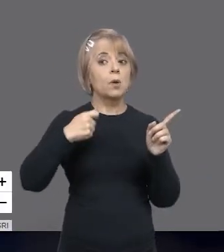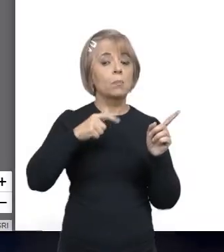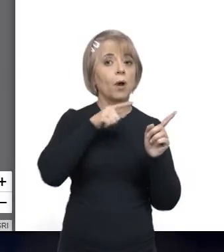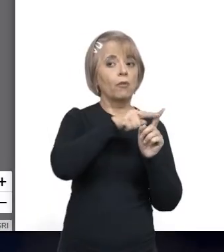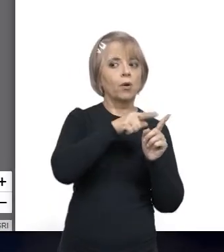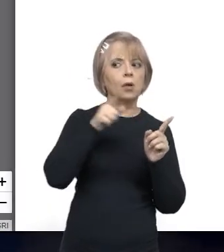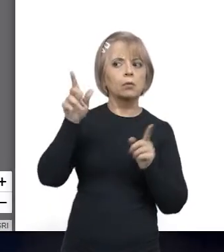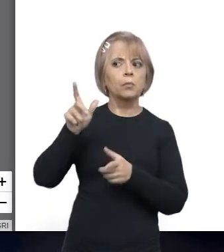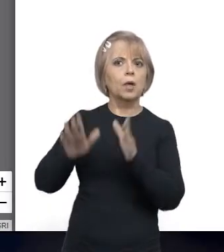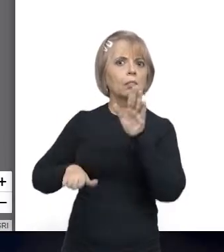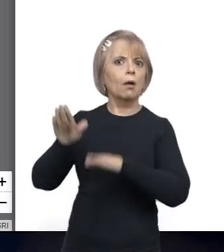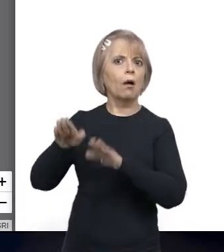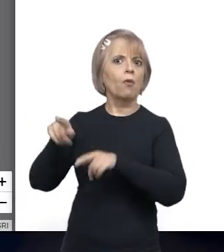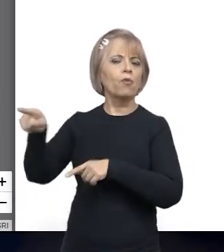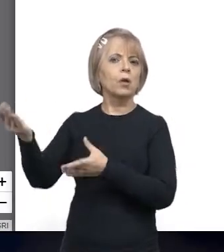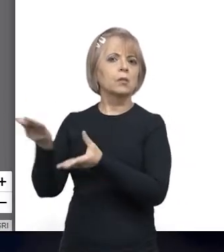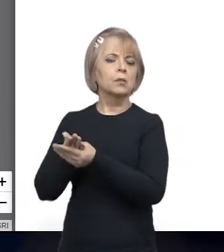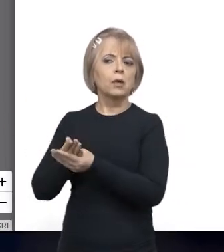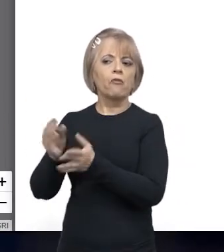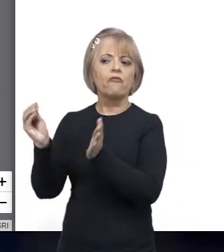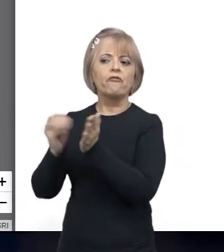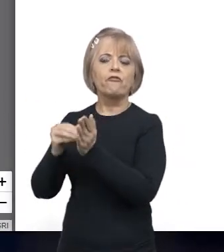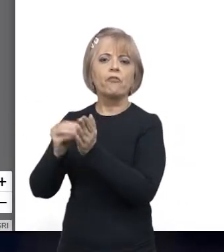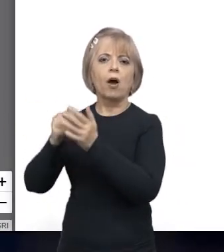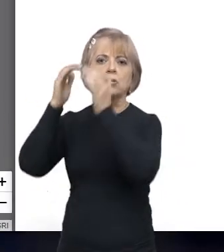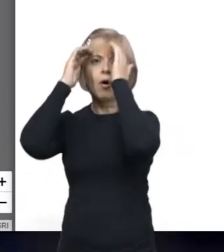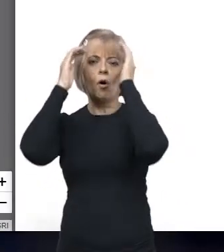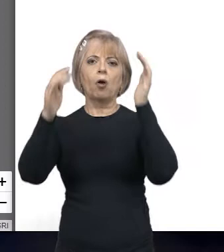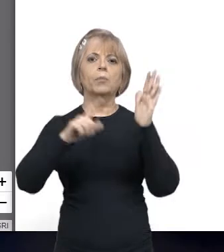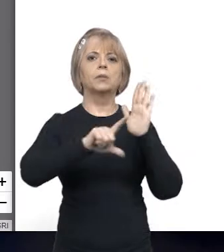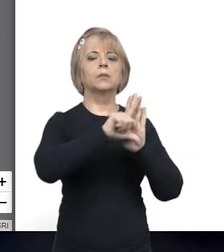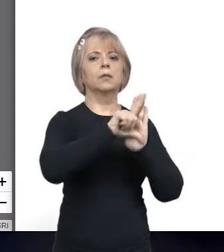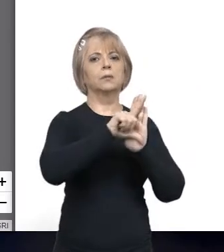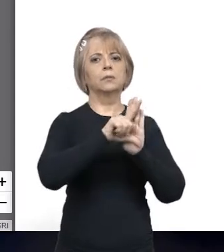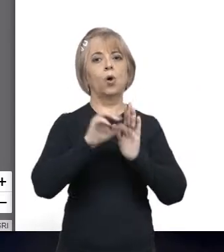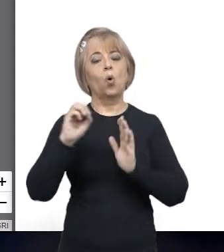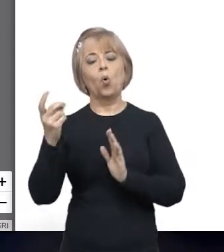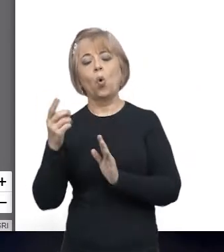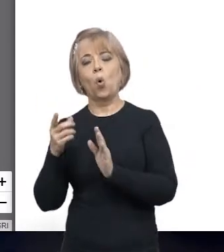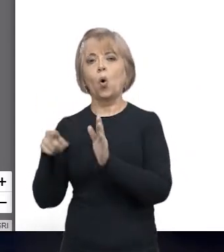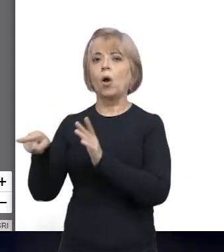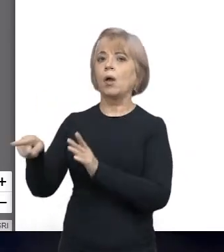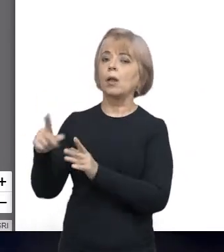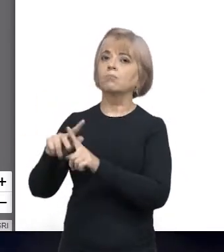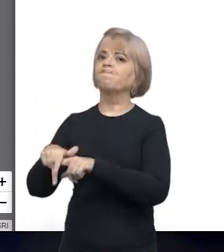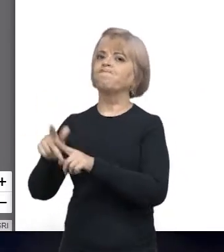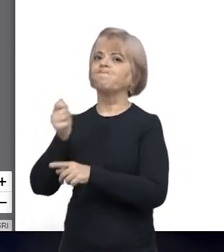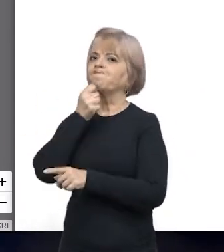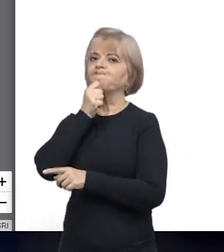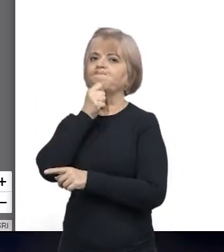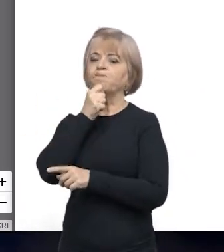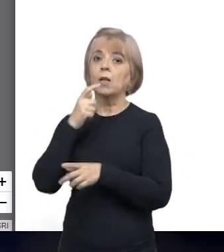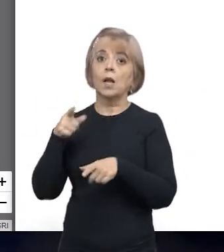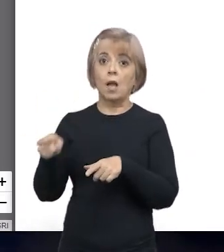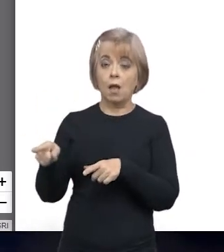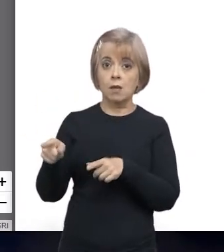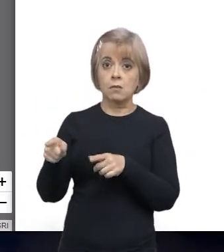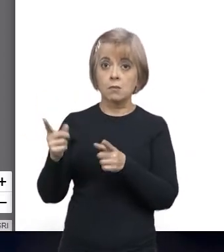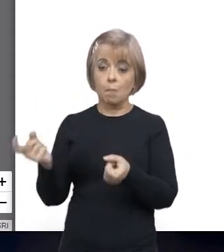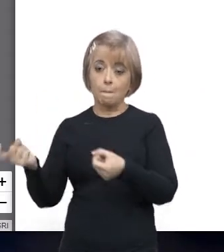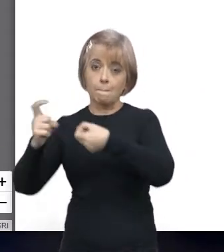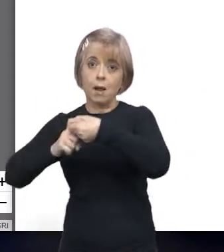o descumprimento de uma decisão judicial ou de um termo de ajustamento de conduta. Esse mesmo projeto, também em parceria com o